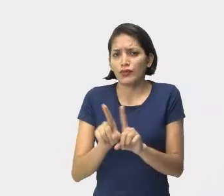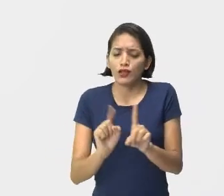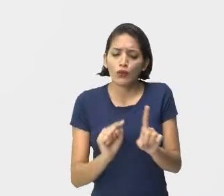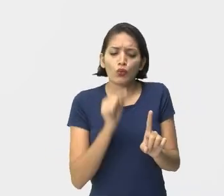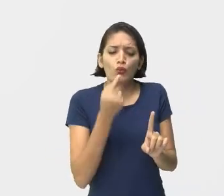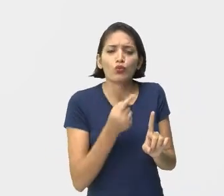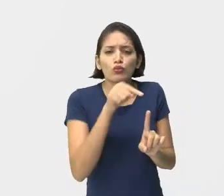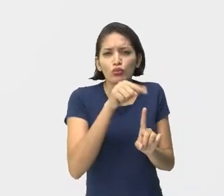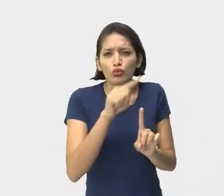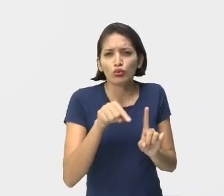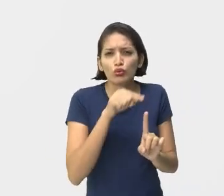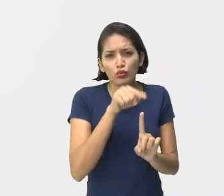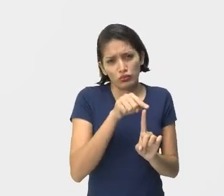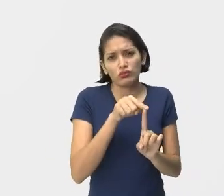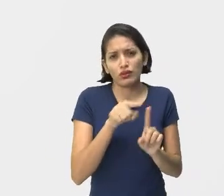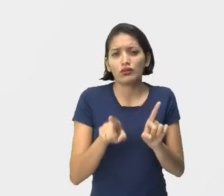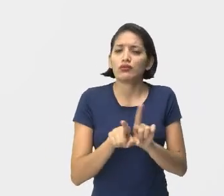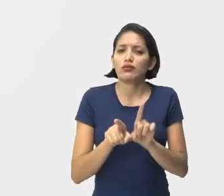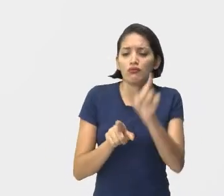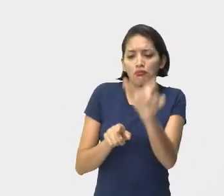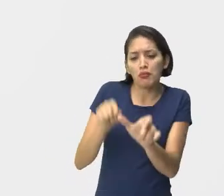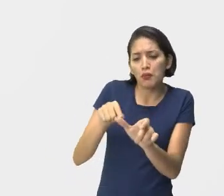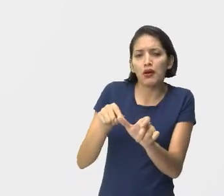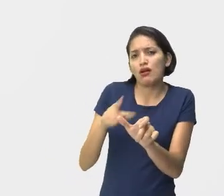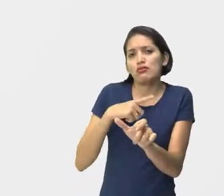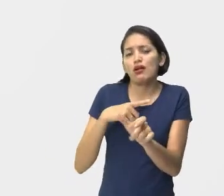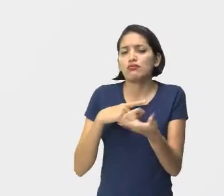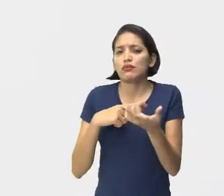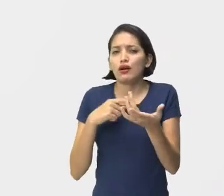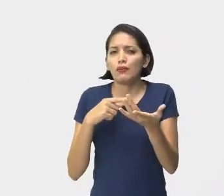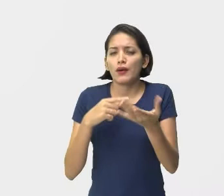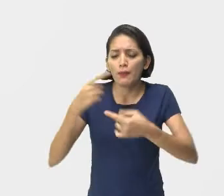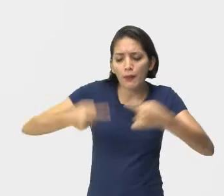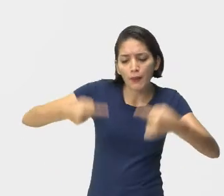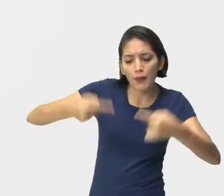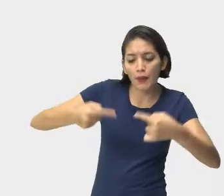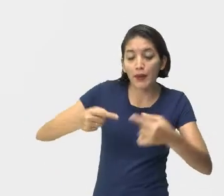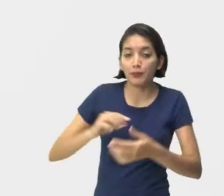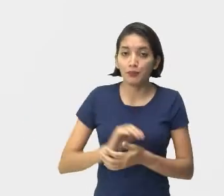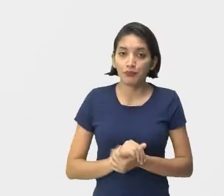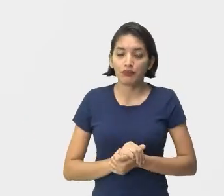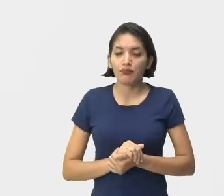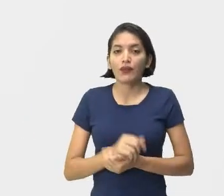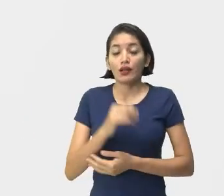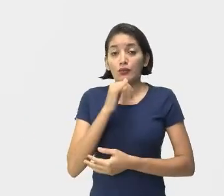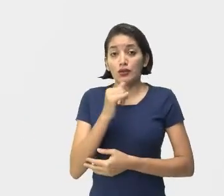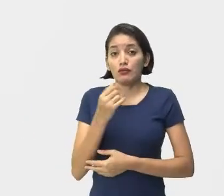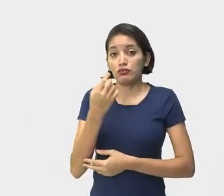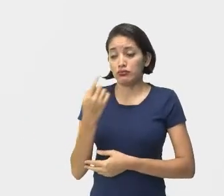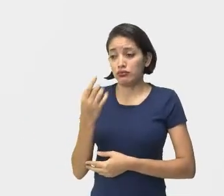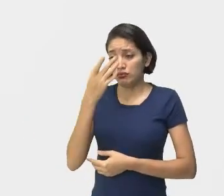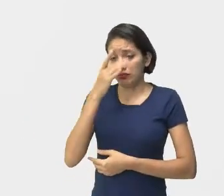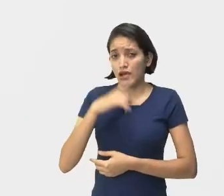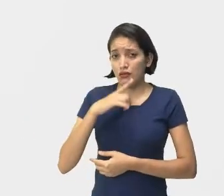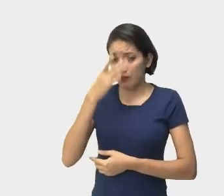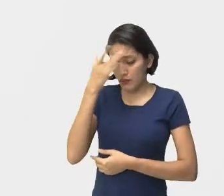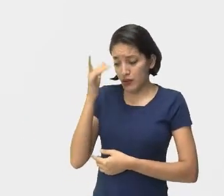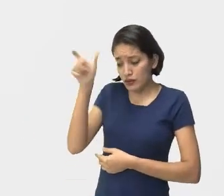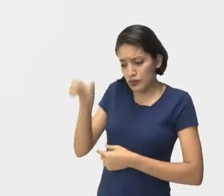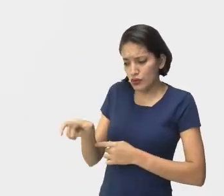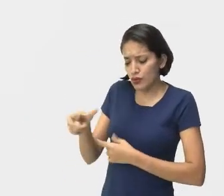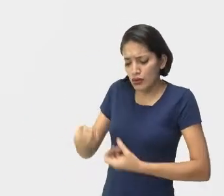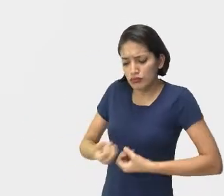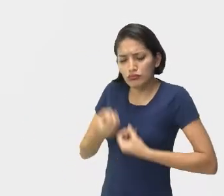ponto sujeito à discussão. Então, toda vez que alguém fala alguma coisa, que alguém